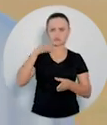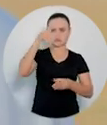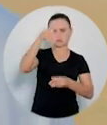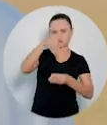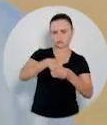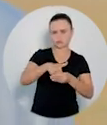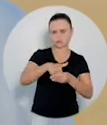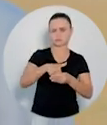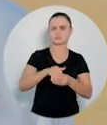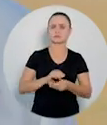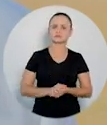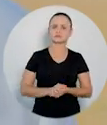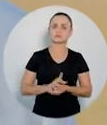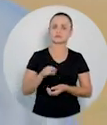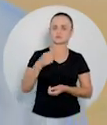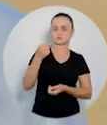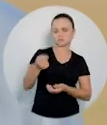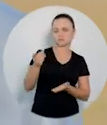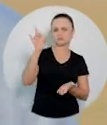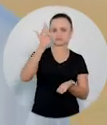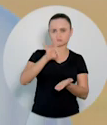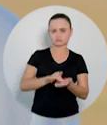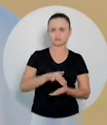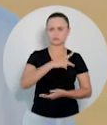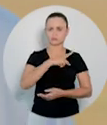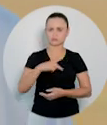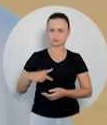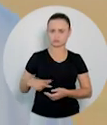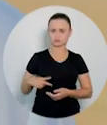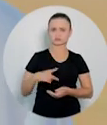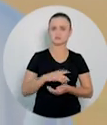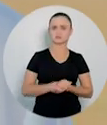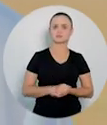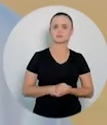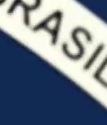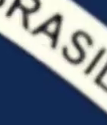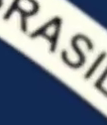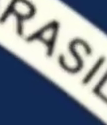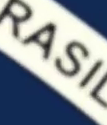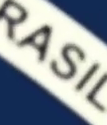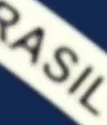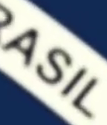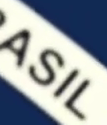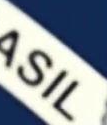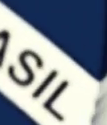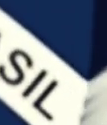Senado, para então as indicações serem sancionadas pelo presidente da República.